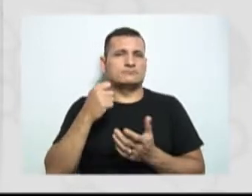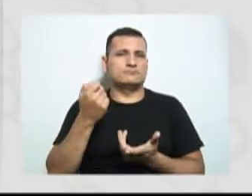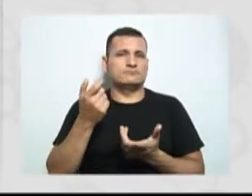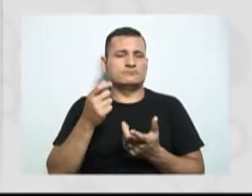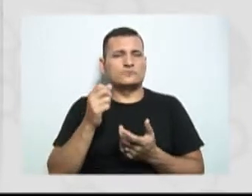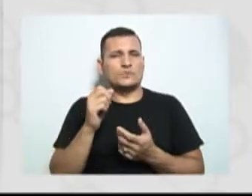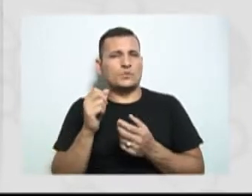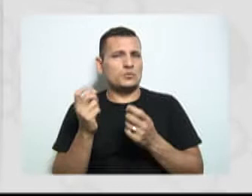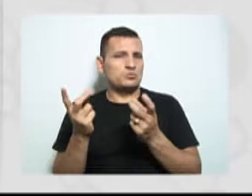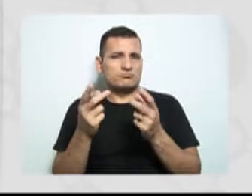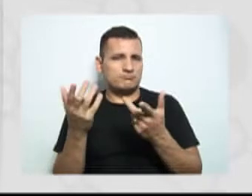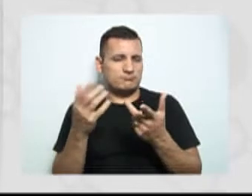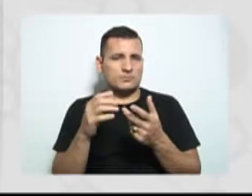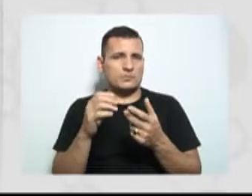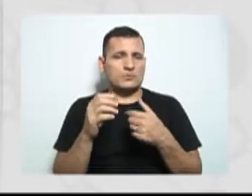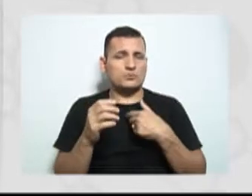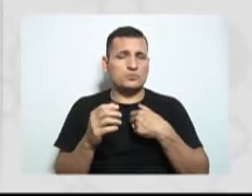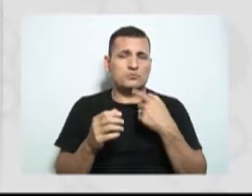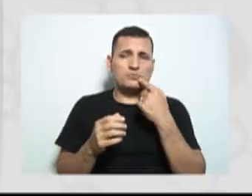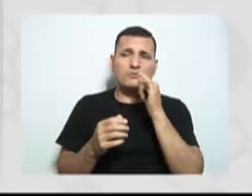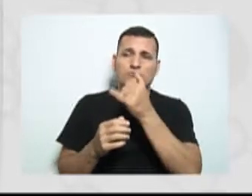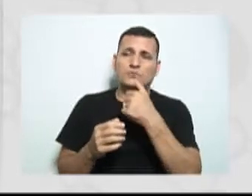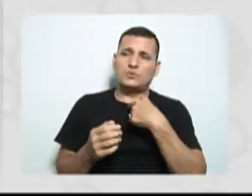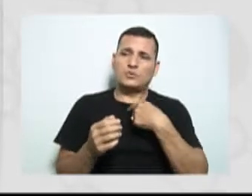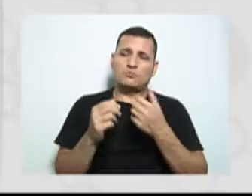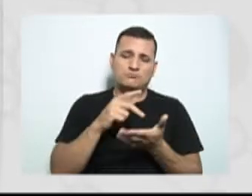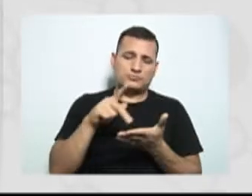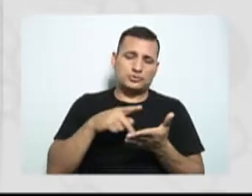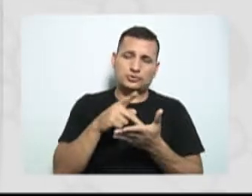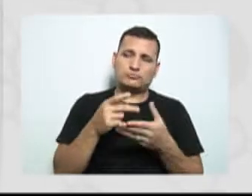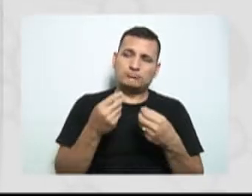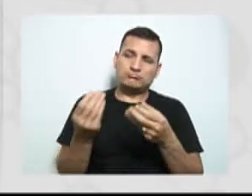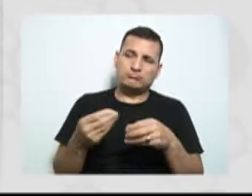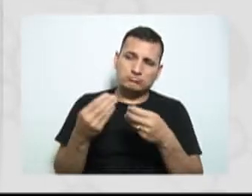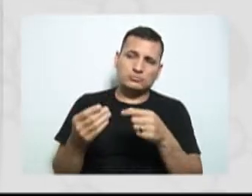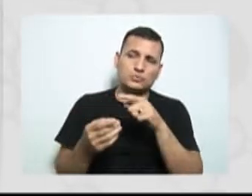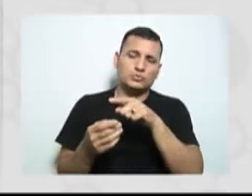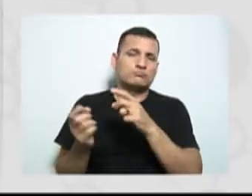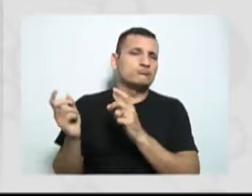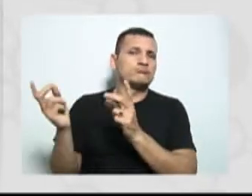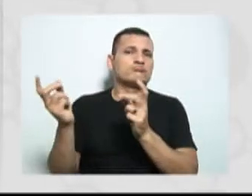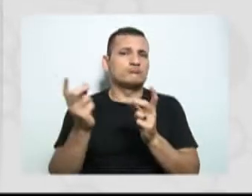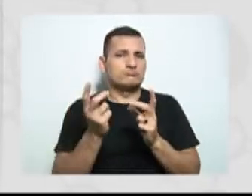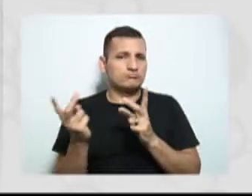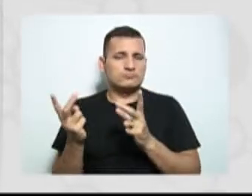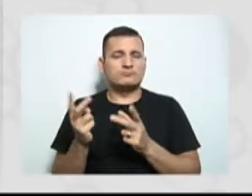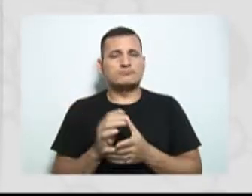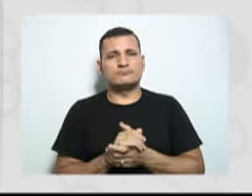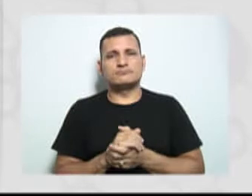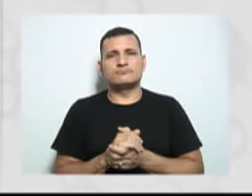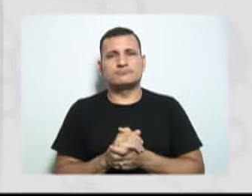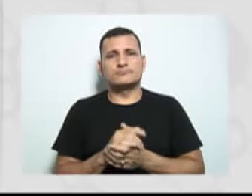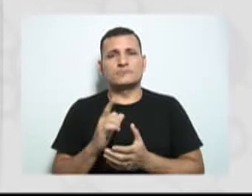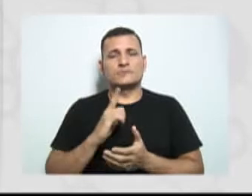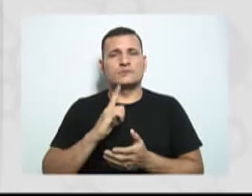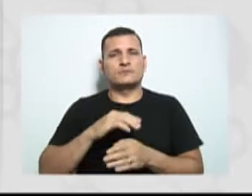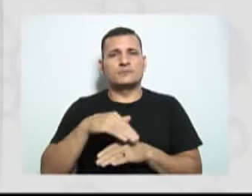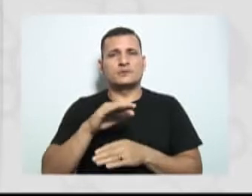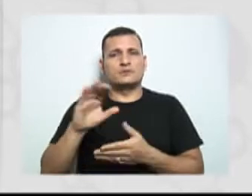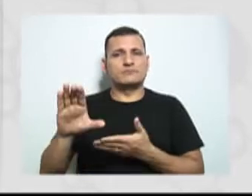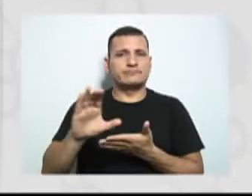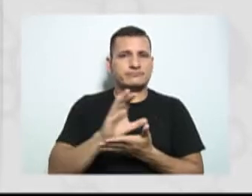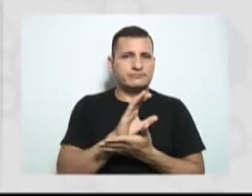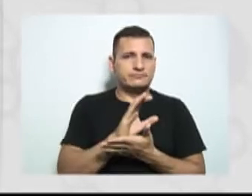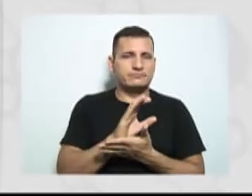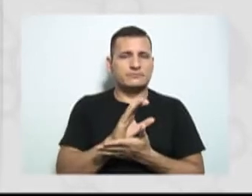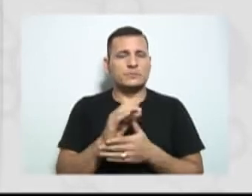aí fala, não, eu venho e trago os pudins a um valor que seja acessível à cooperativa, e assim para ter uma maior rentabilidade, certo?